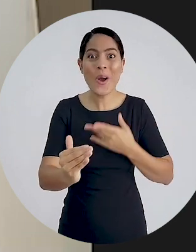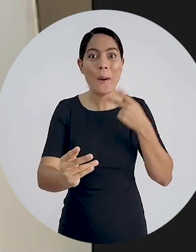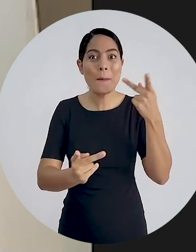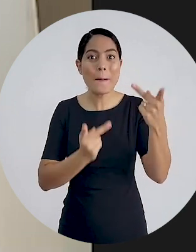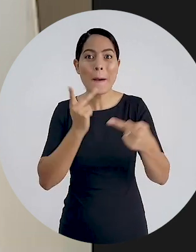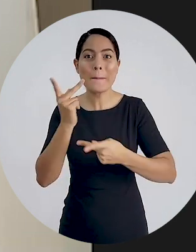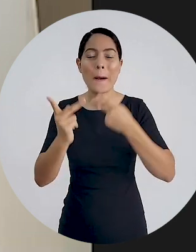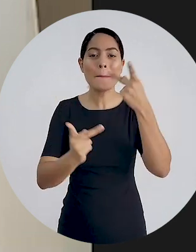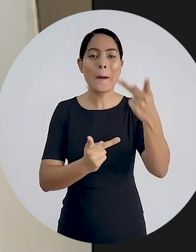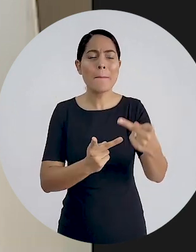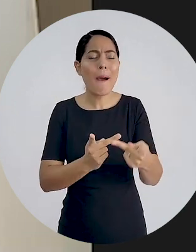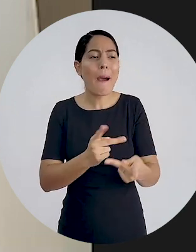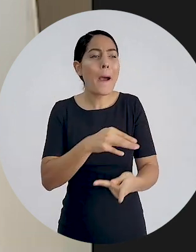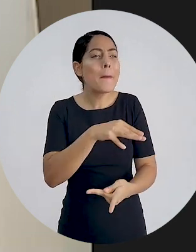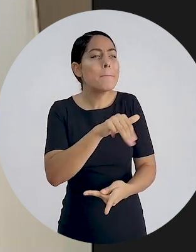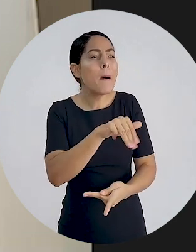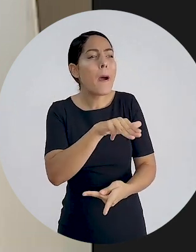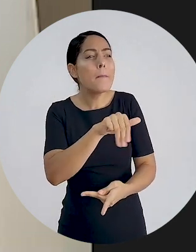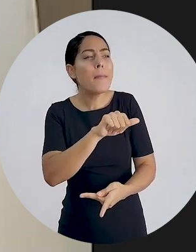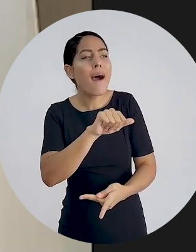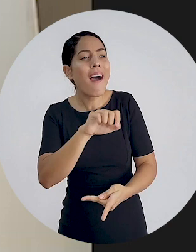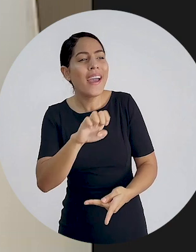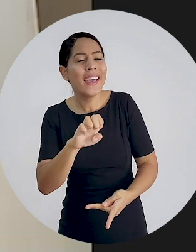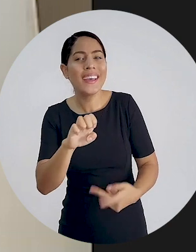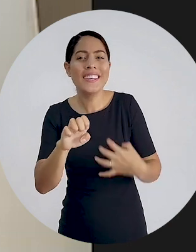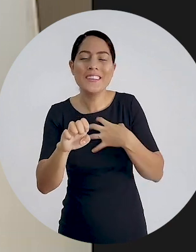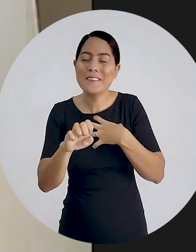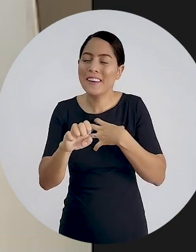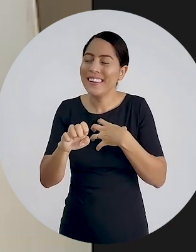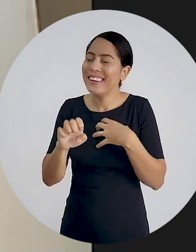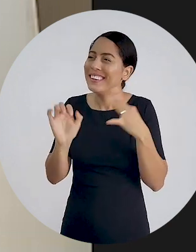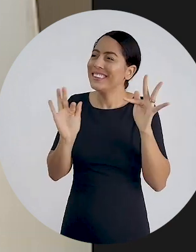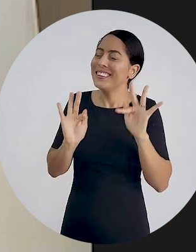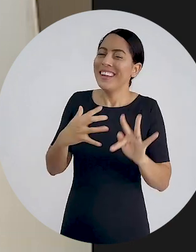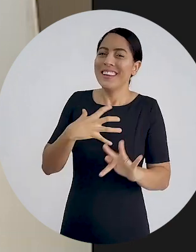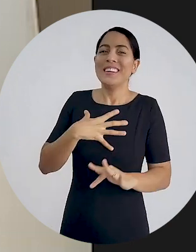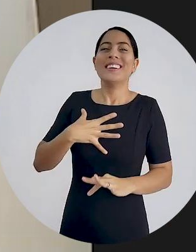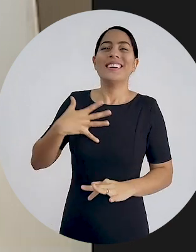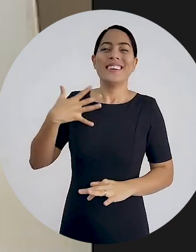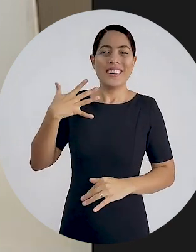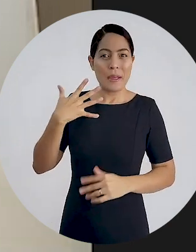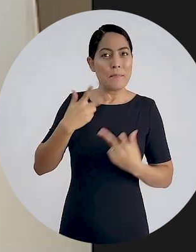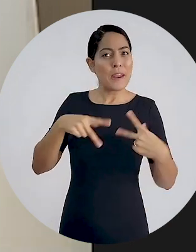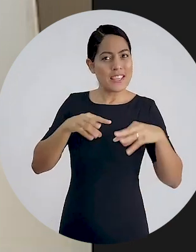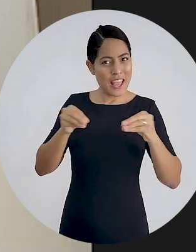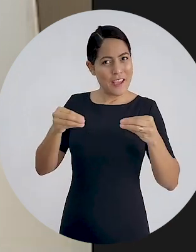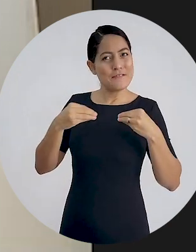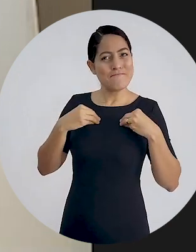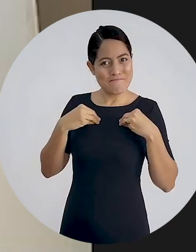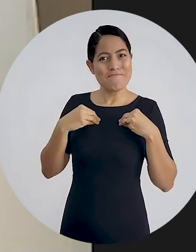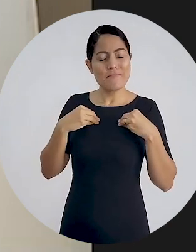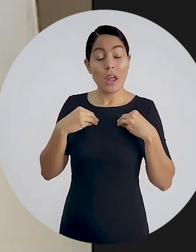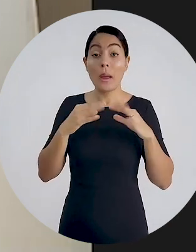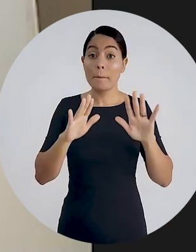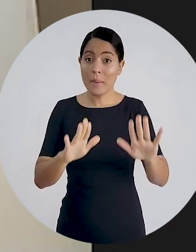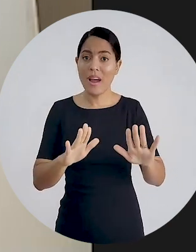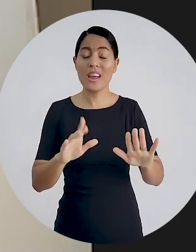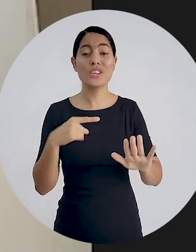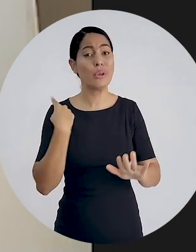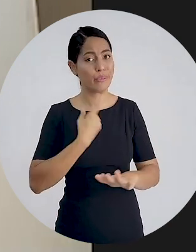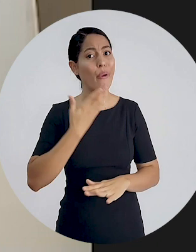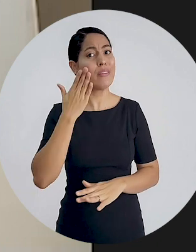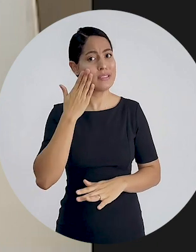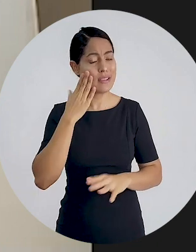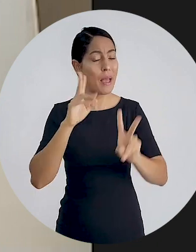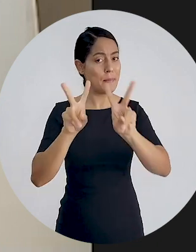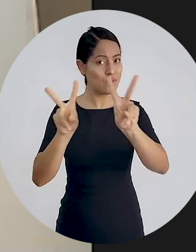da minha vida, foi ouvir primeira vez mamãe. E isso a gente vê vários preconceitos e dificuldades na sociedade em